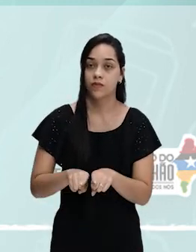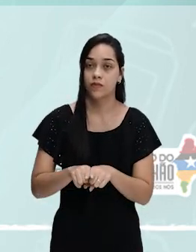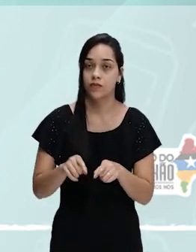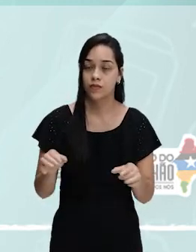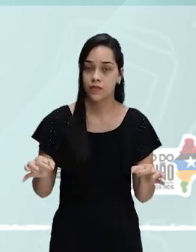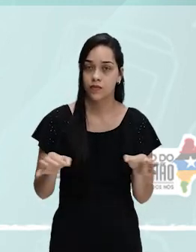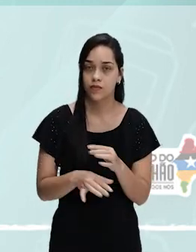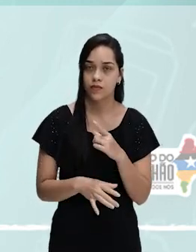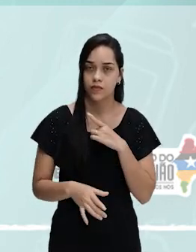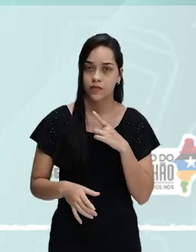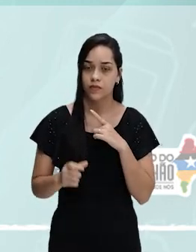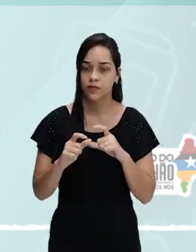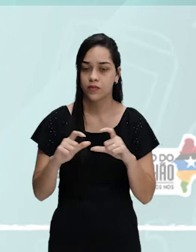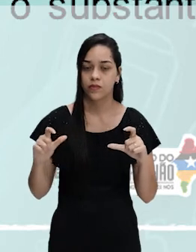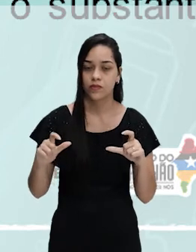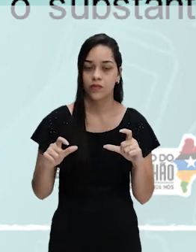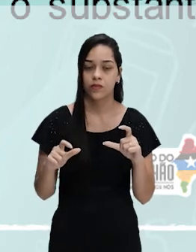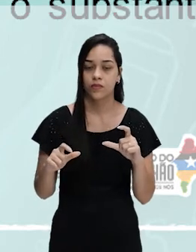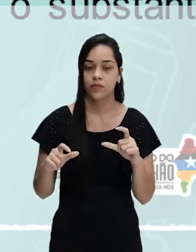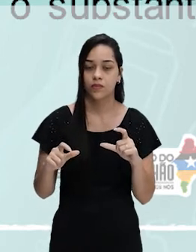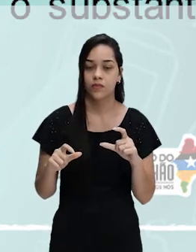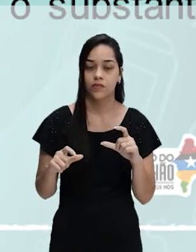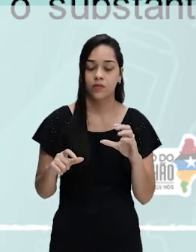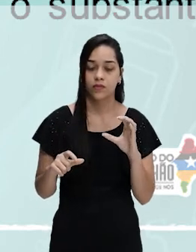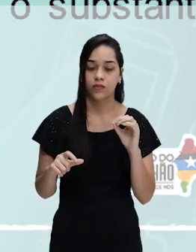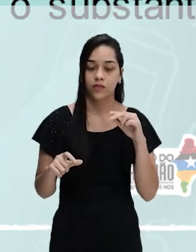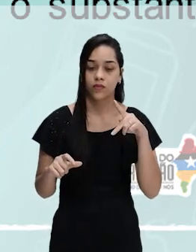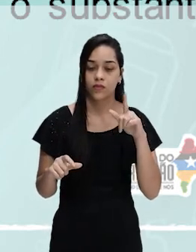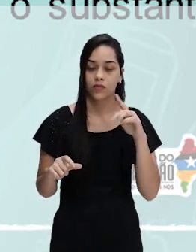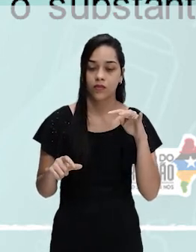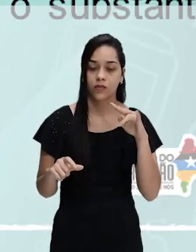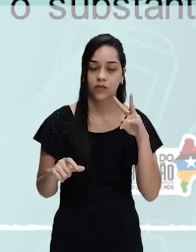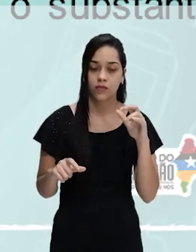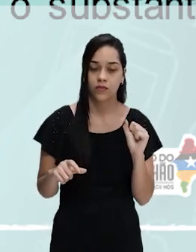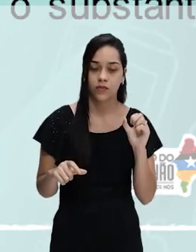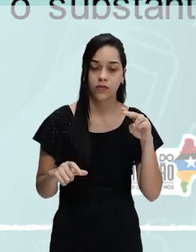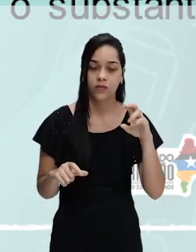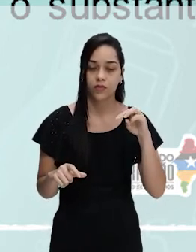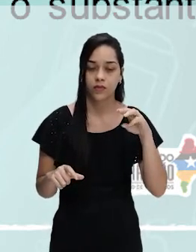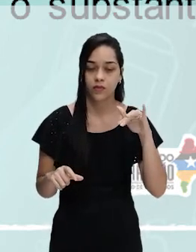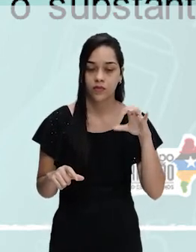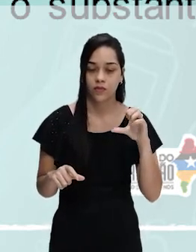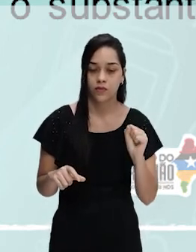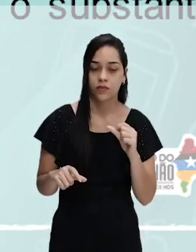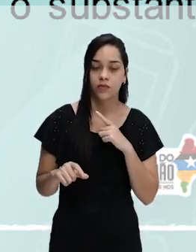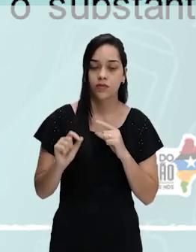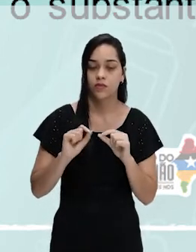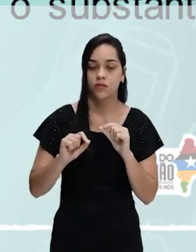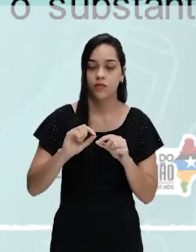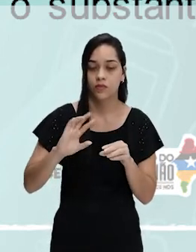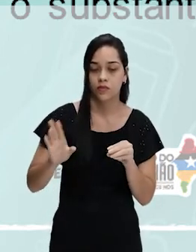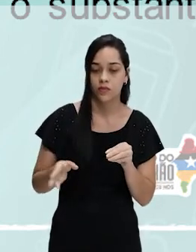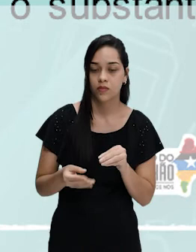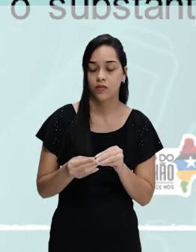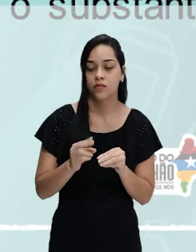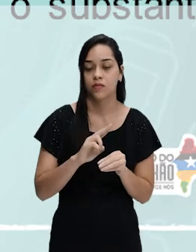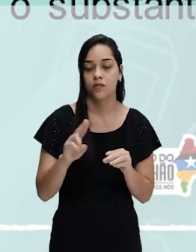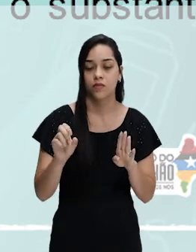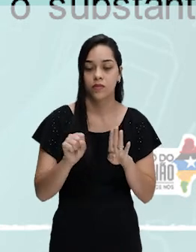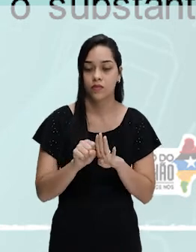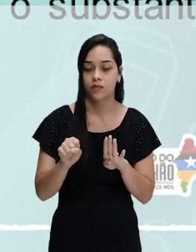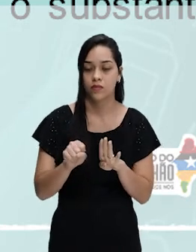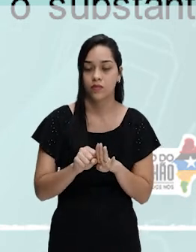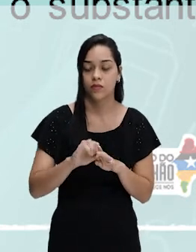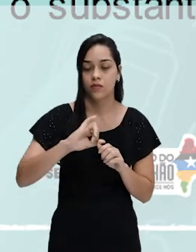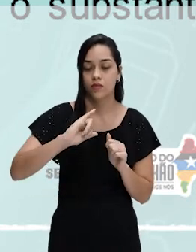finalizar, orações subordinadas substantivas completivas nominais exercem a função de complemento nominal de